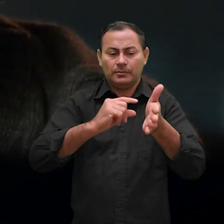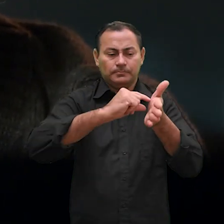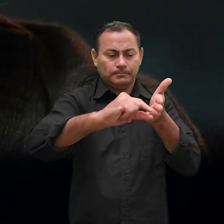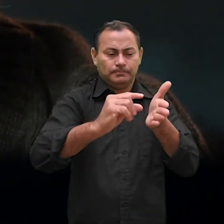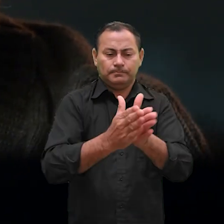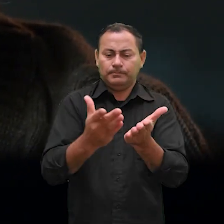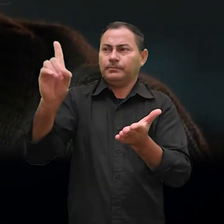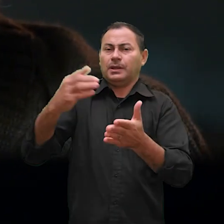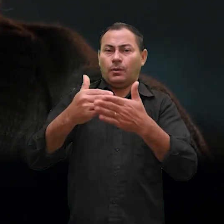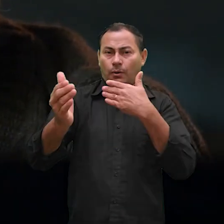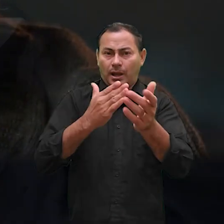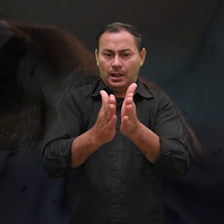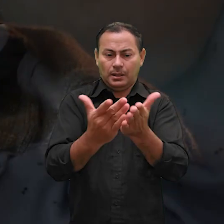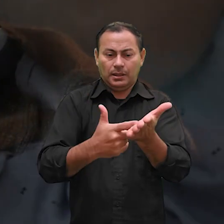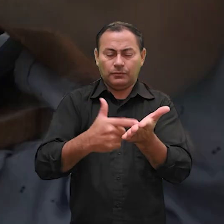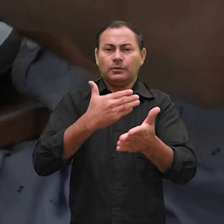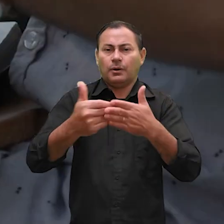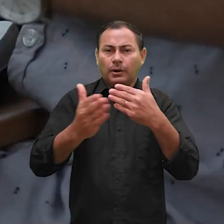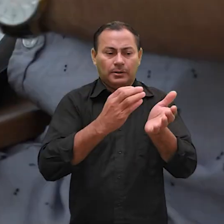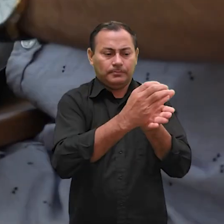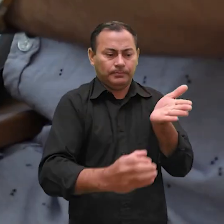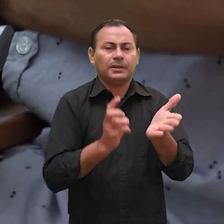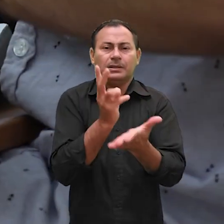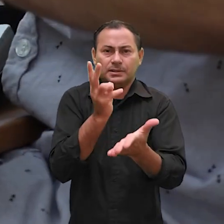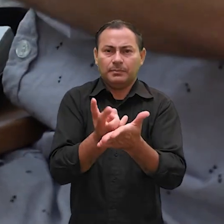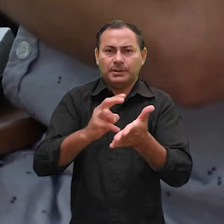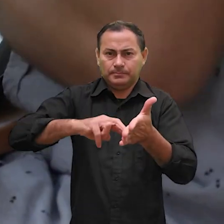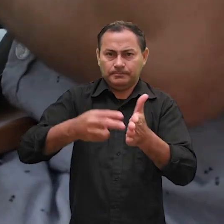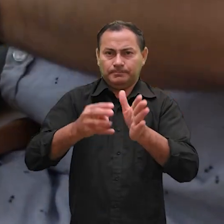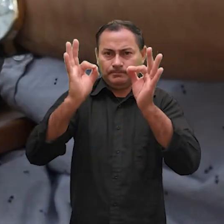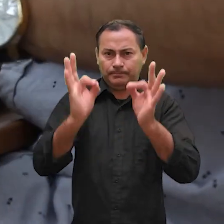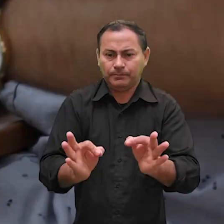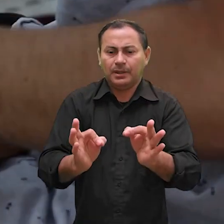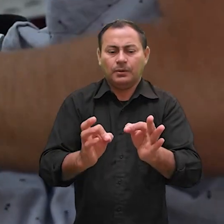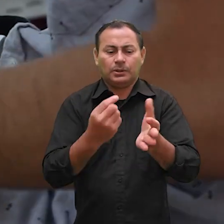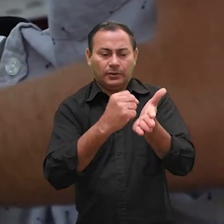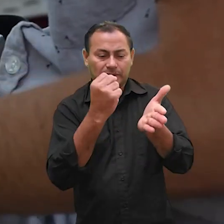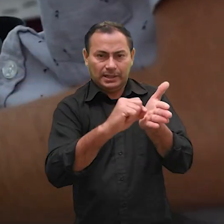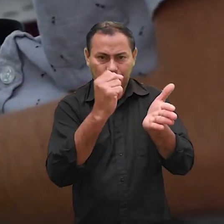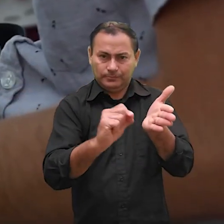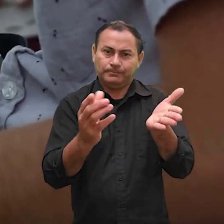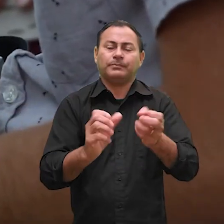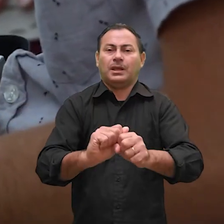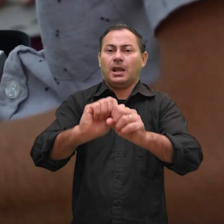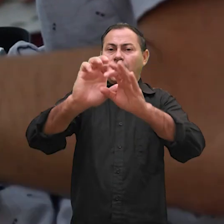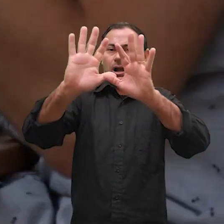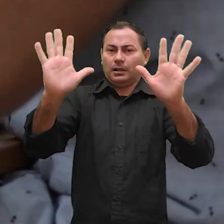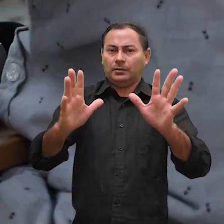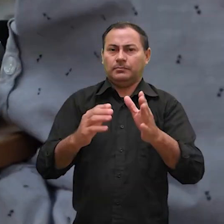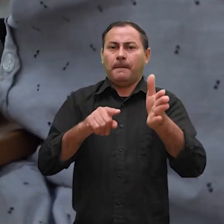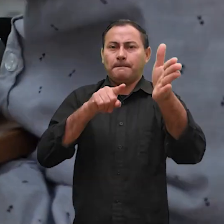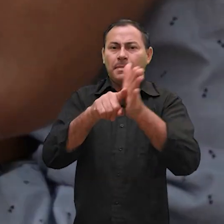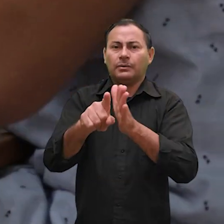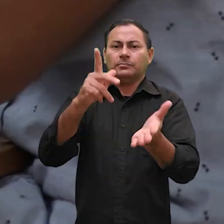qualquer verso das Escrituras, qualquer livro, qualquer capítulo, sempre significa exatamente o que está escrito. É claro